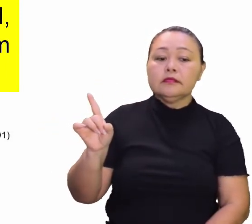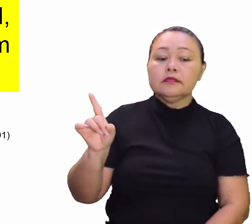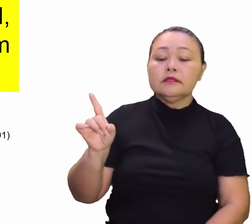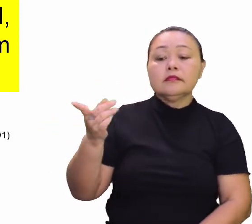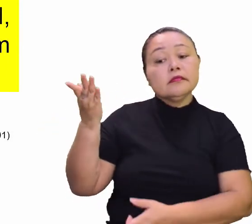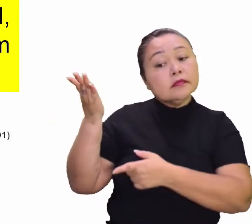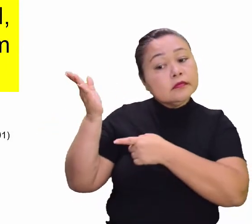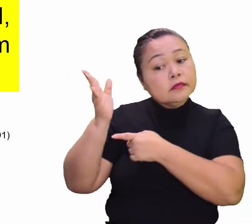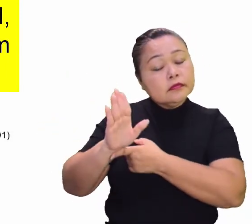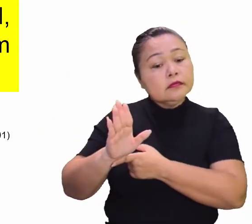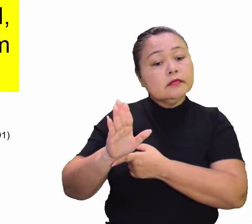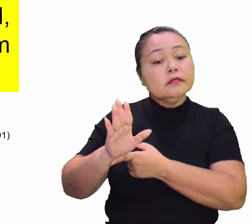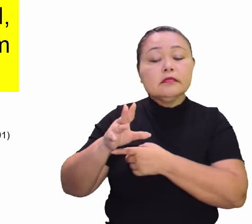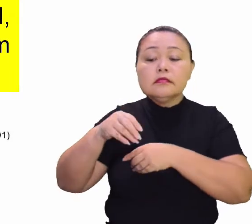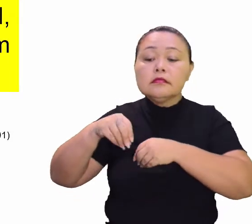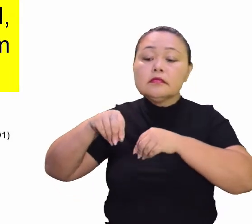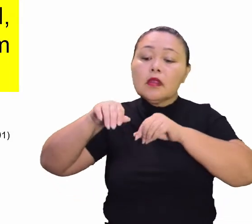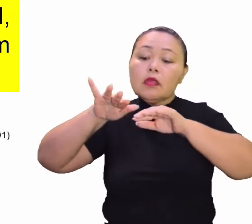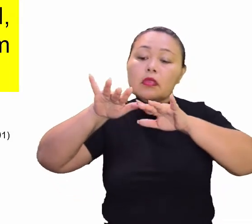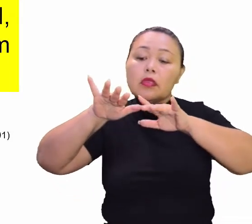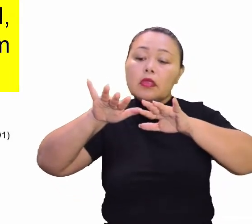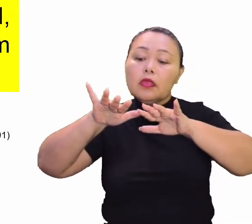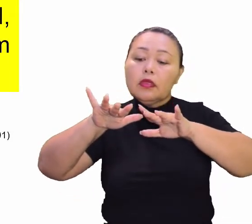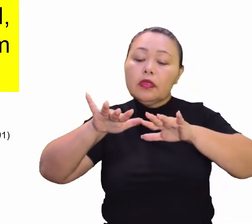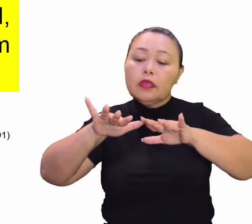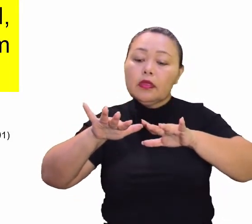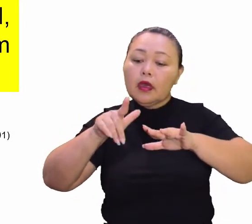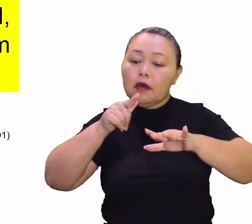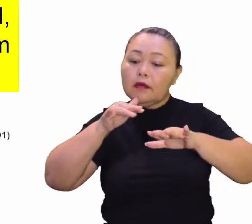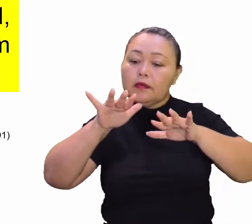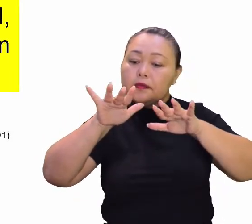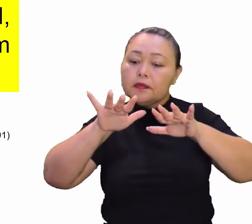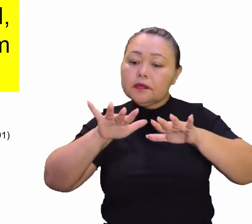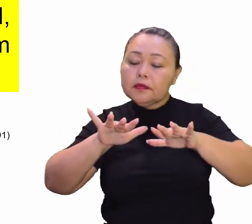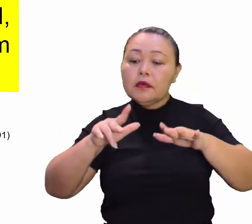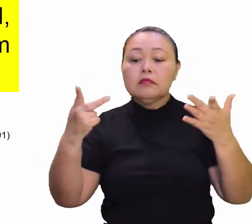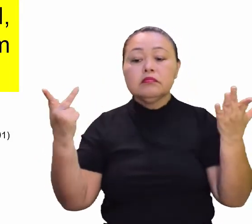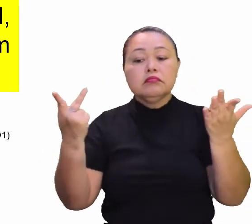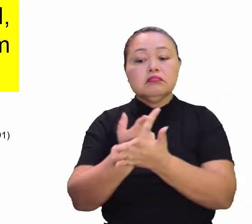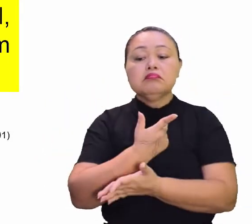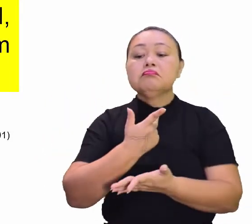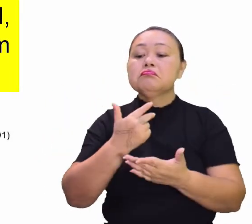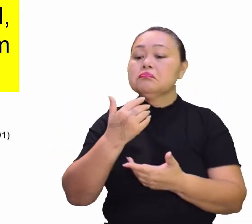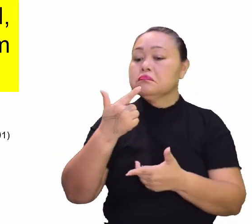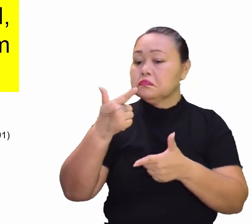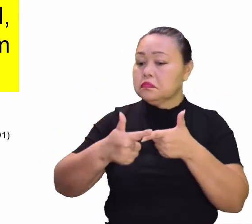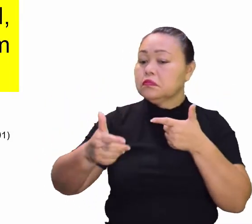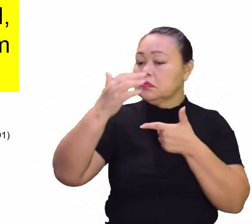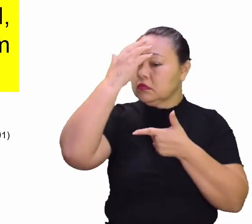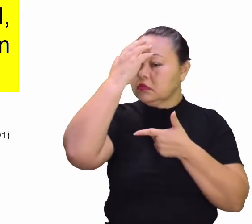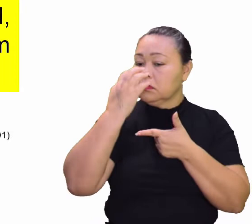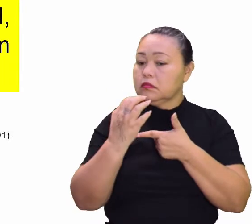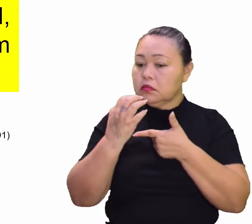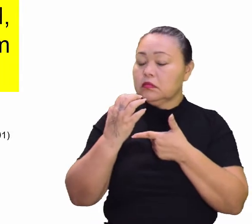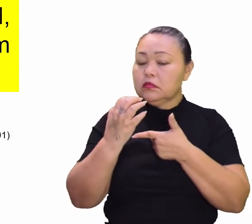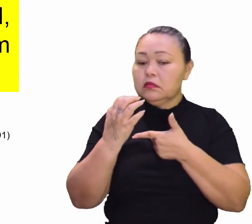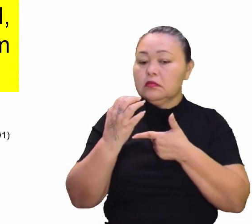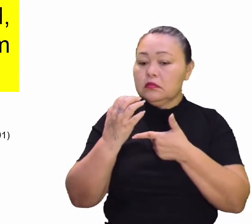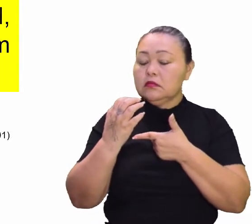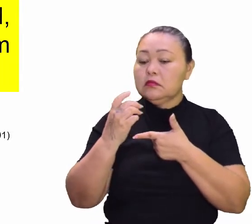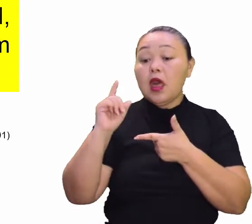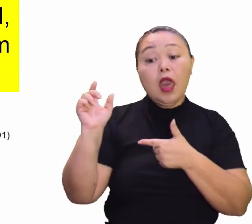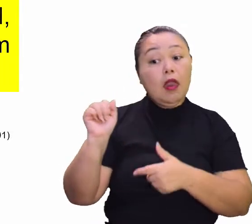ele ajuda a assorear o leito do rio. Isso causa problema seríssimo. Com Que é certeza.